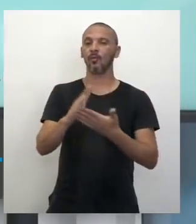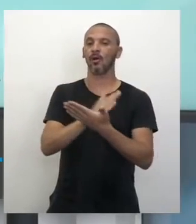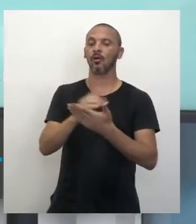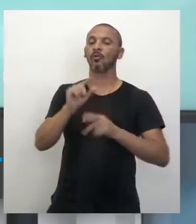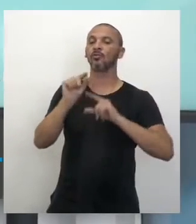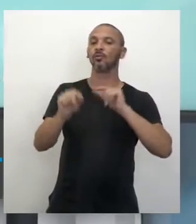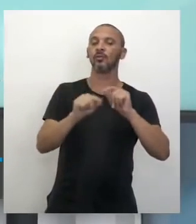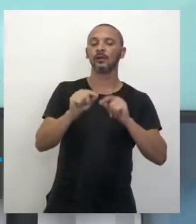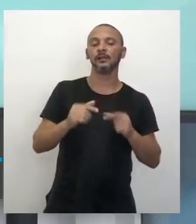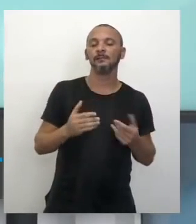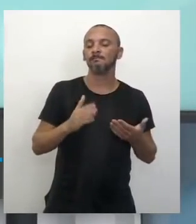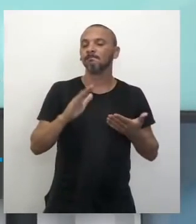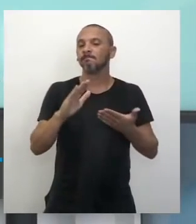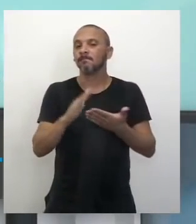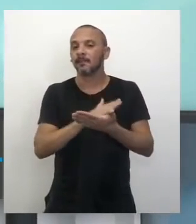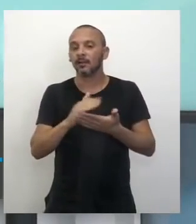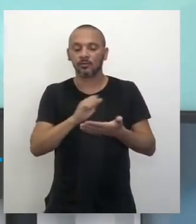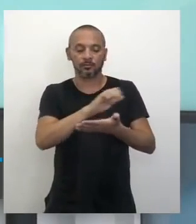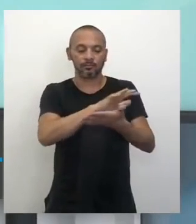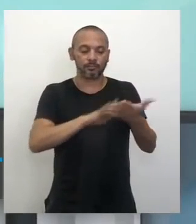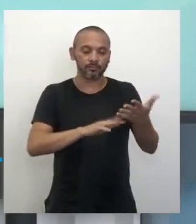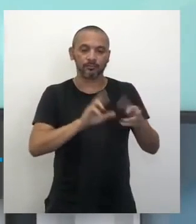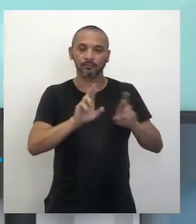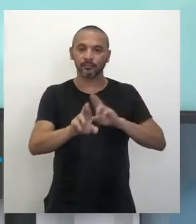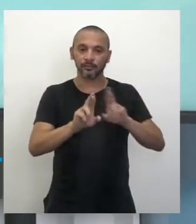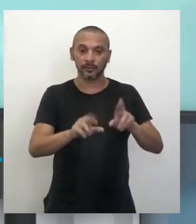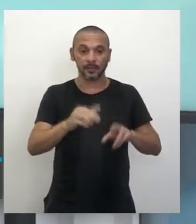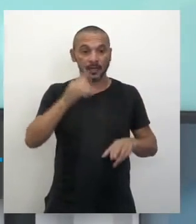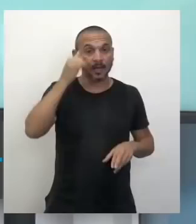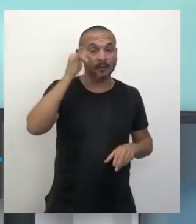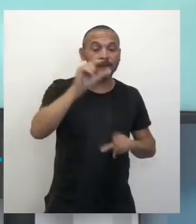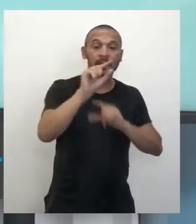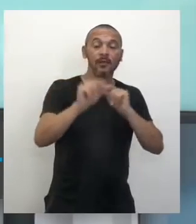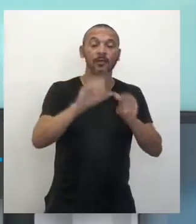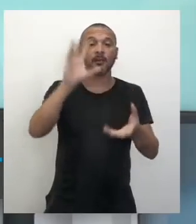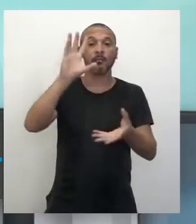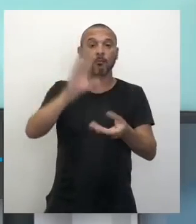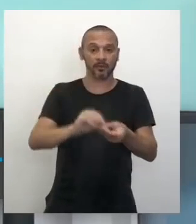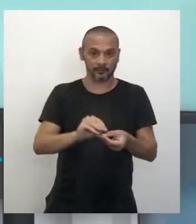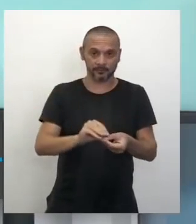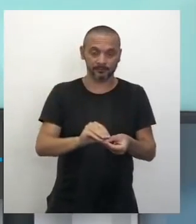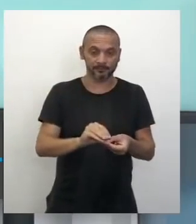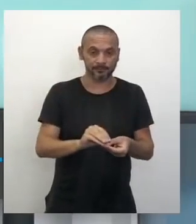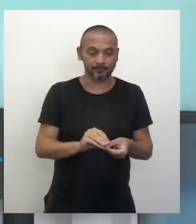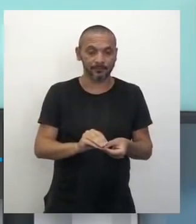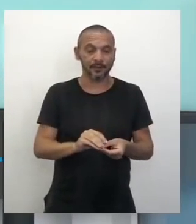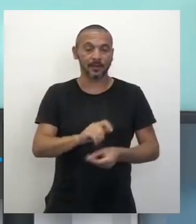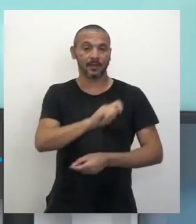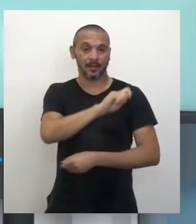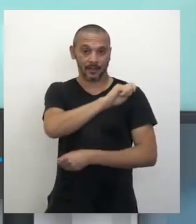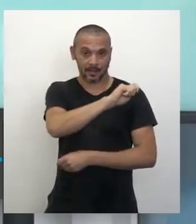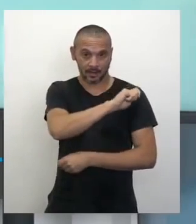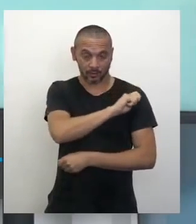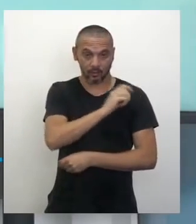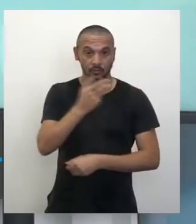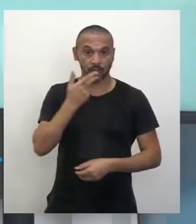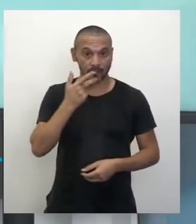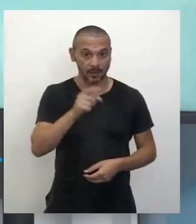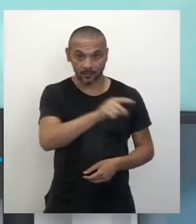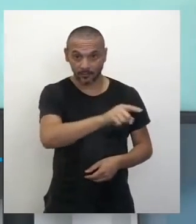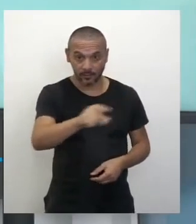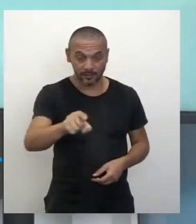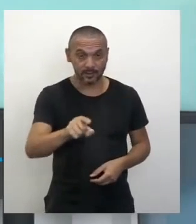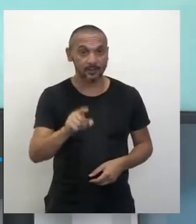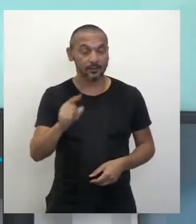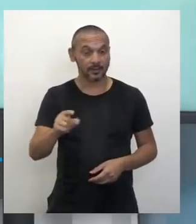têm, alguns fazem as suas tarefas e eles evitam a fazer as simplificações. Então, o aluno, vou dizer para vocês, que não é